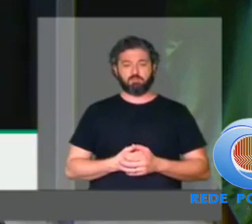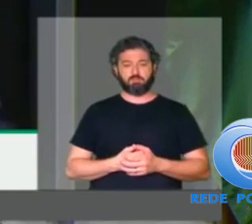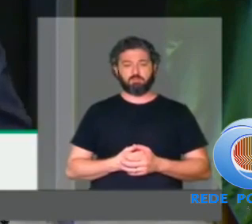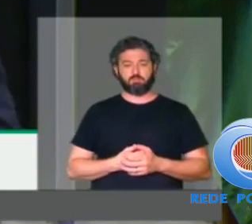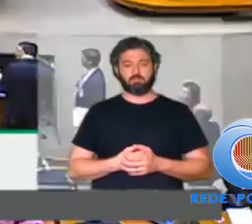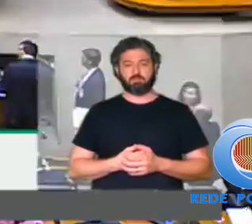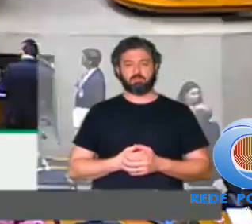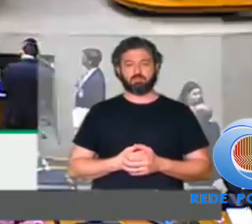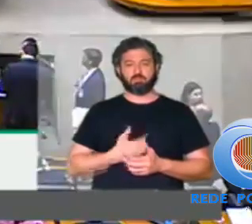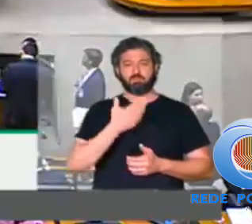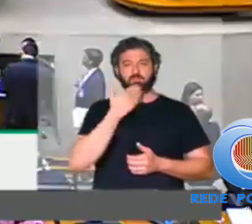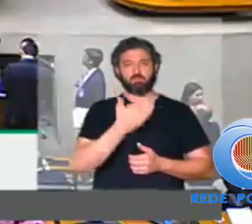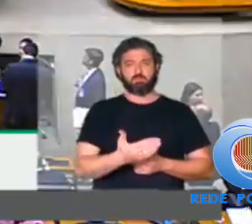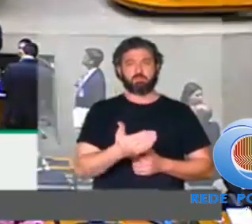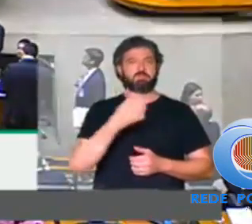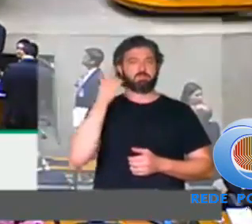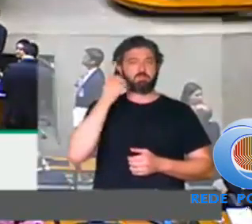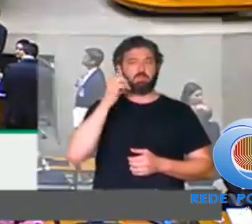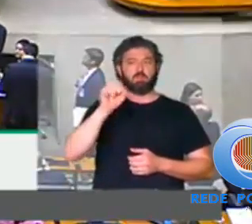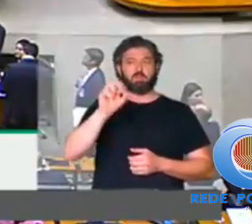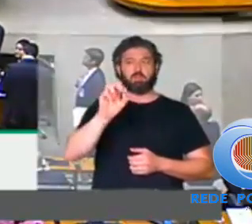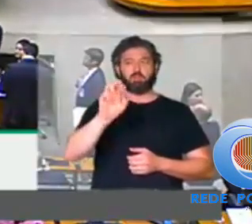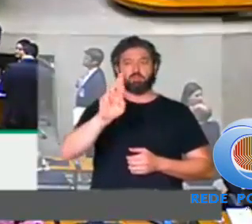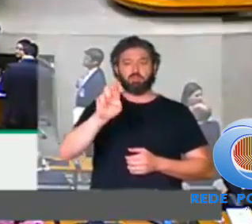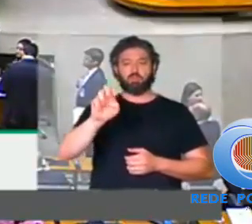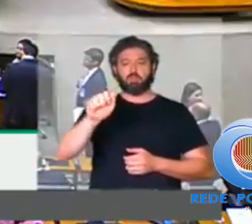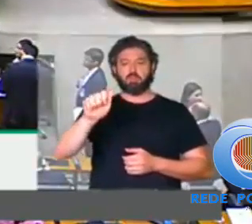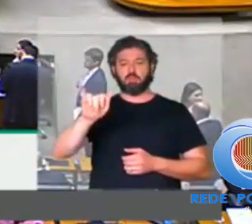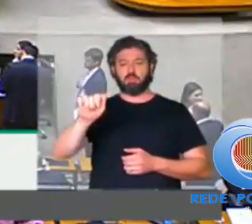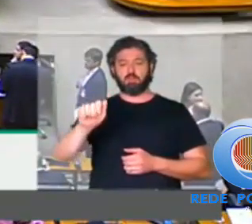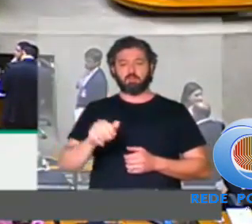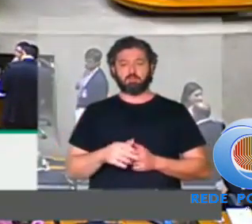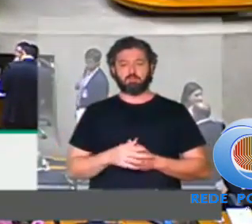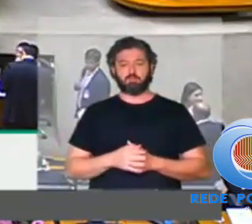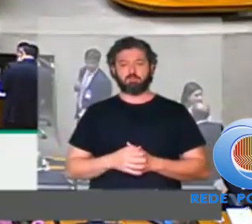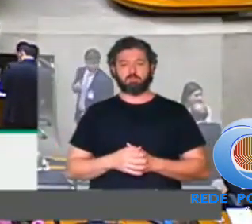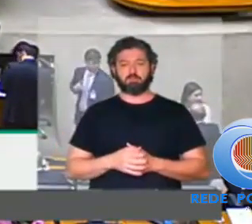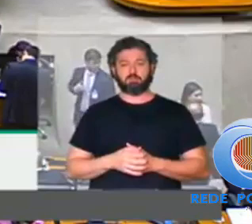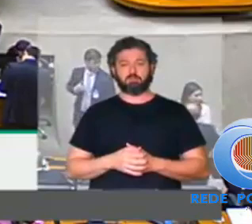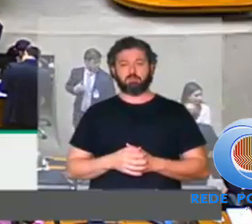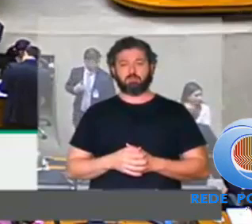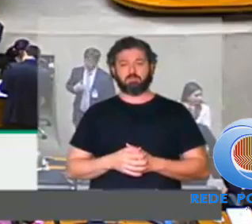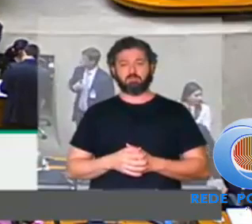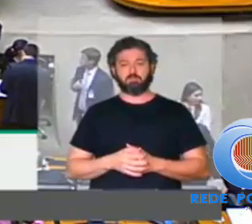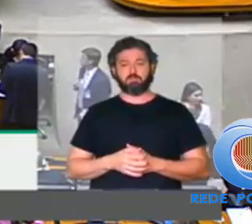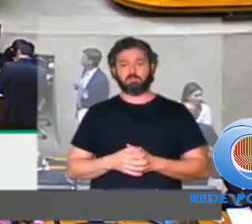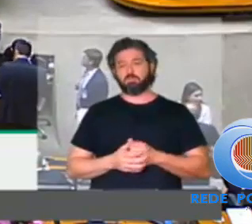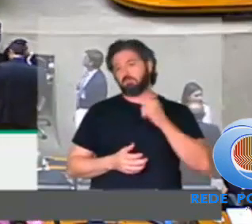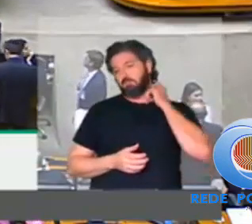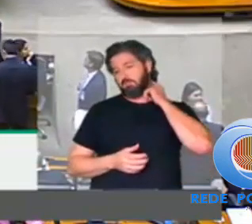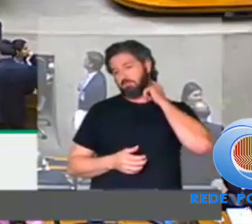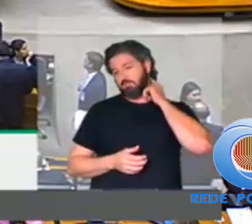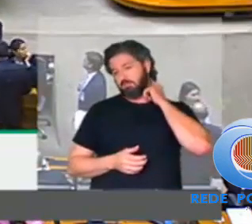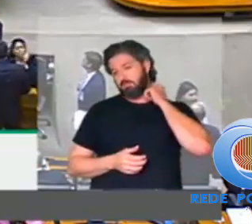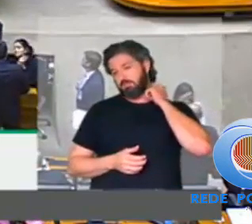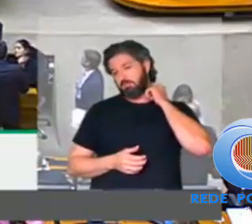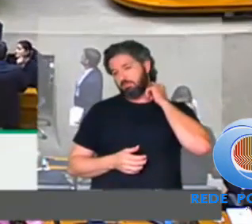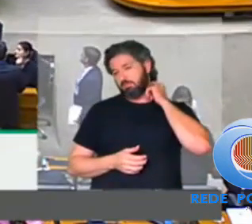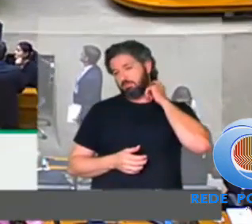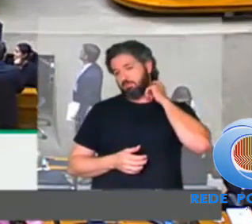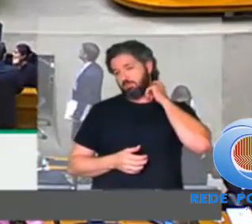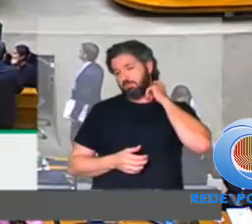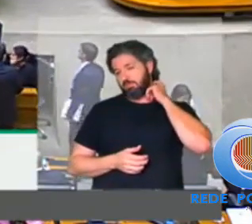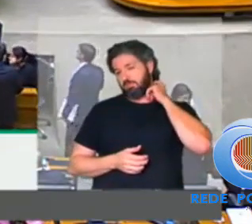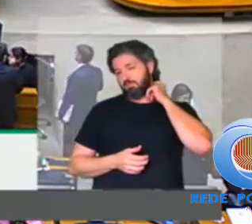A favor da matéria, deputada Soraya. Eu voltei, tá? Não. Sim, agora eu quero